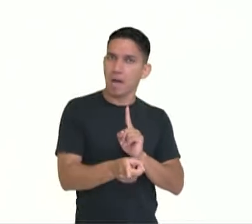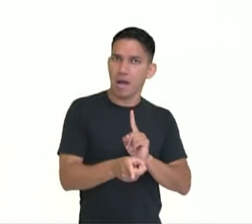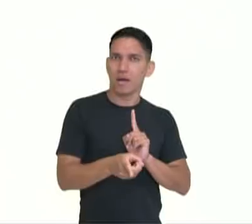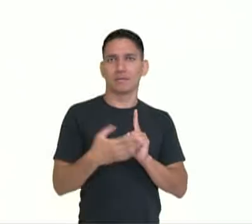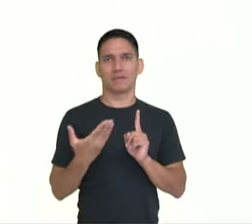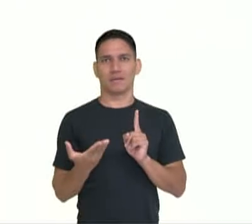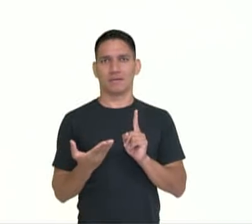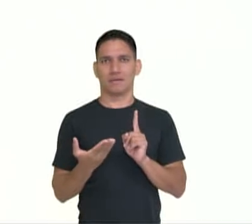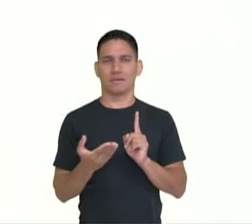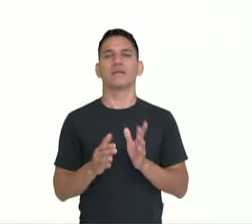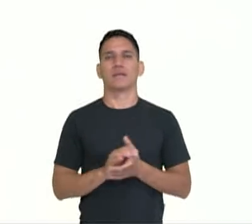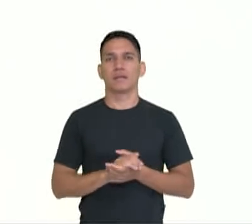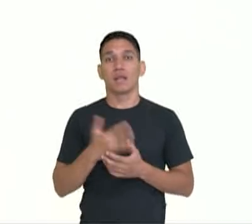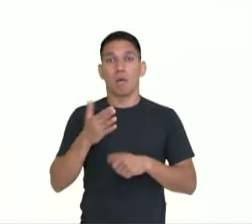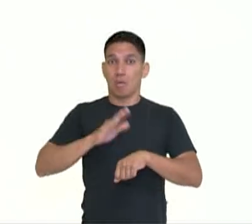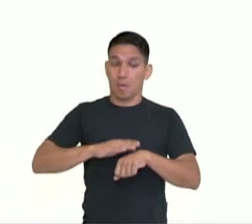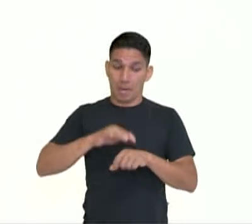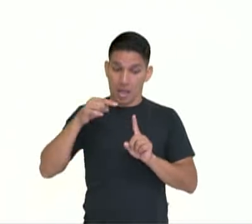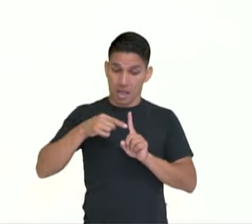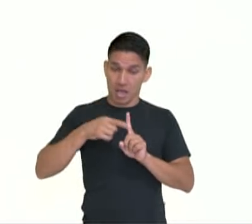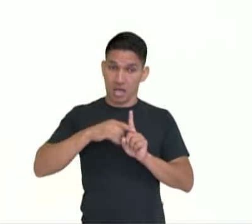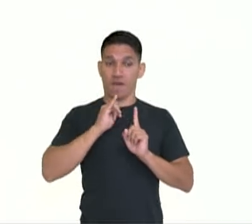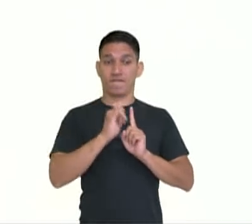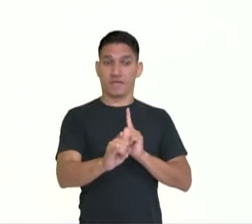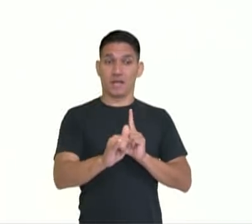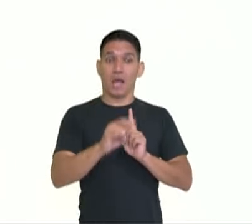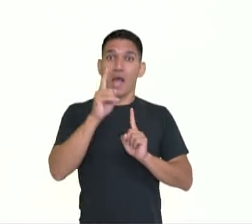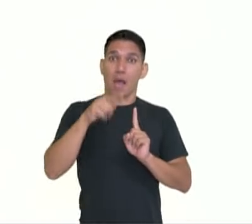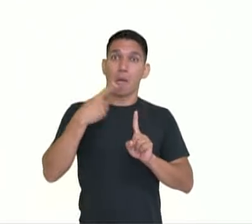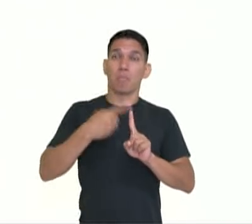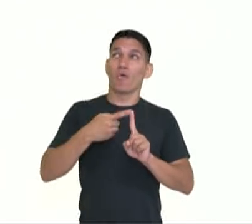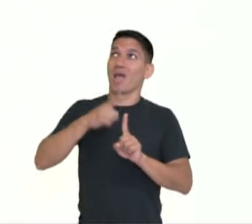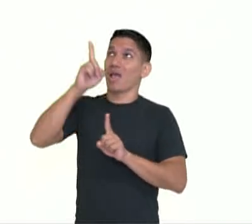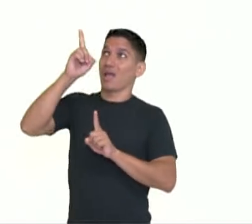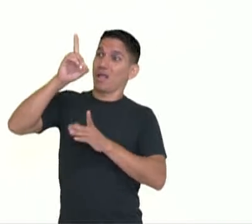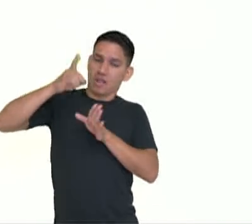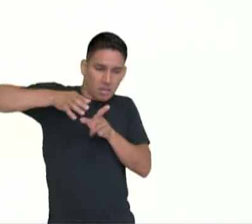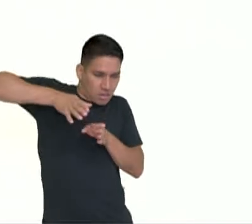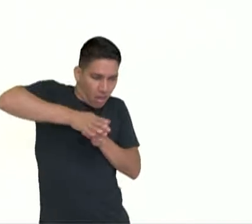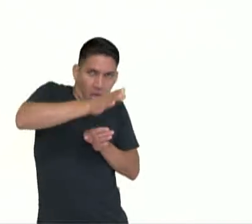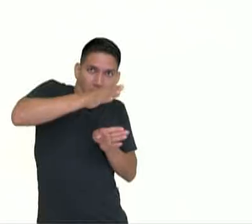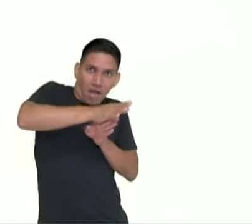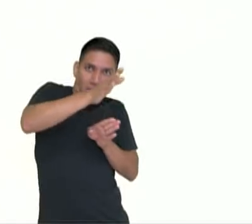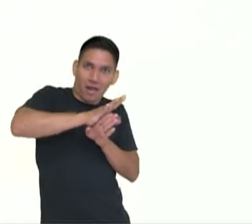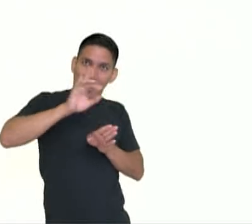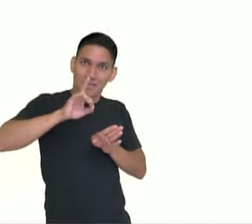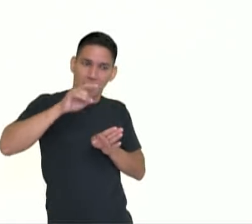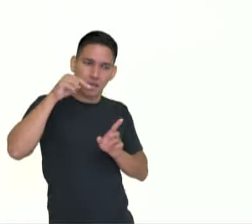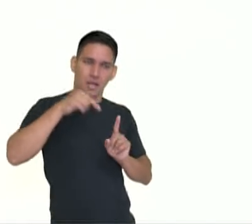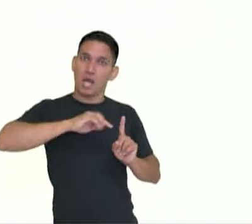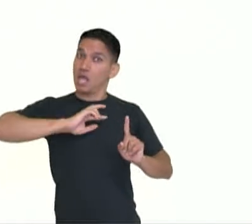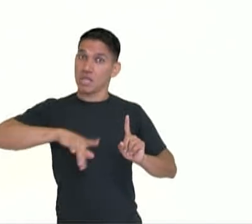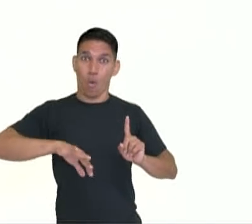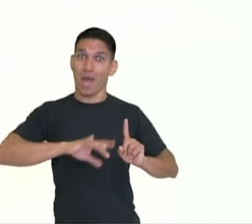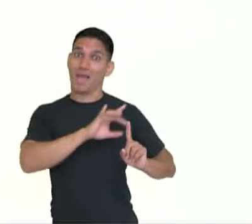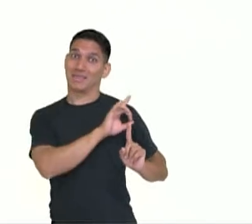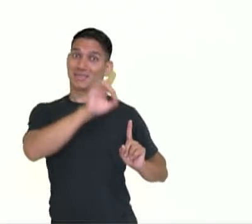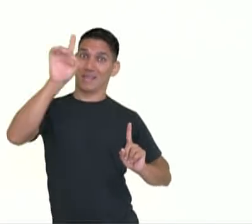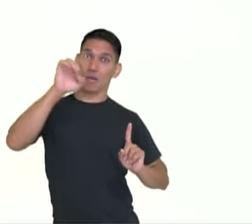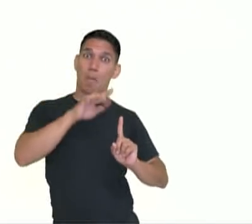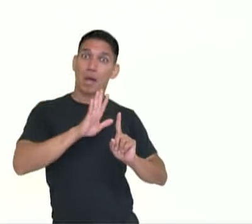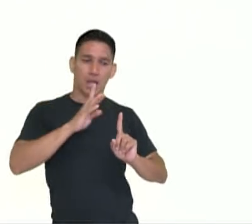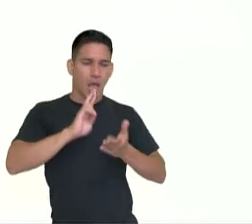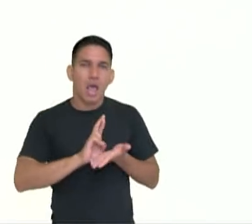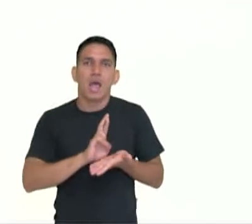Então, quando ele fazia alguma coisa, era por orientação divina. Ele não era considerado um deus, mas ele era o